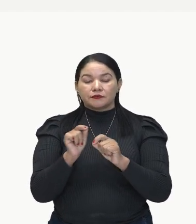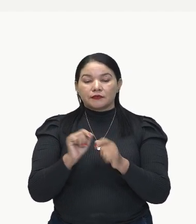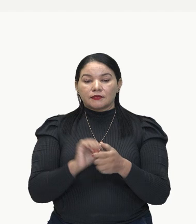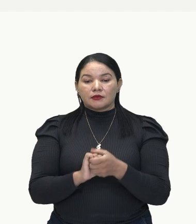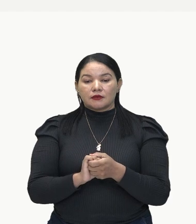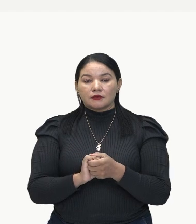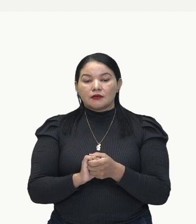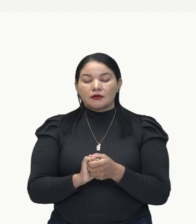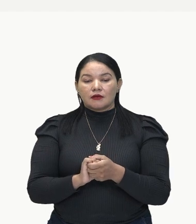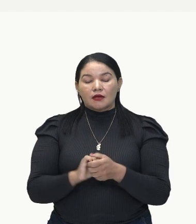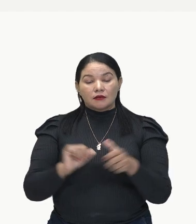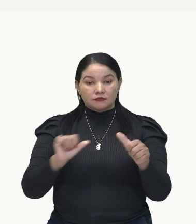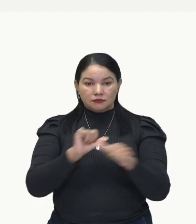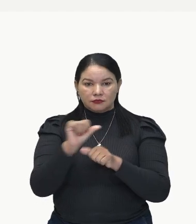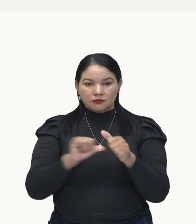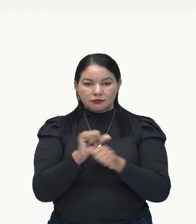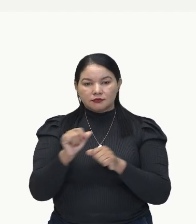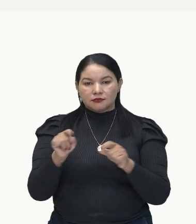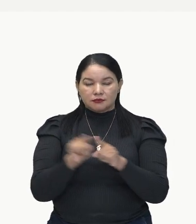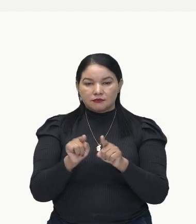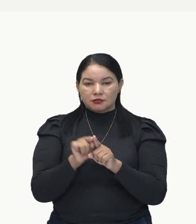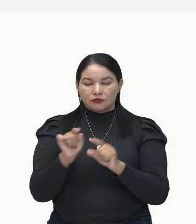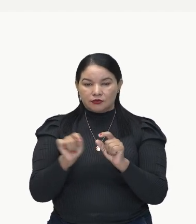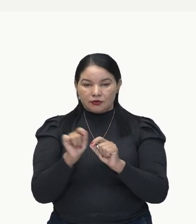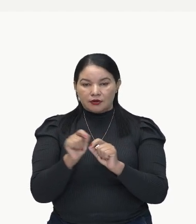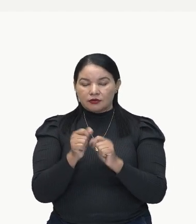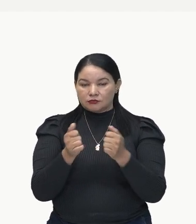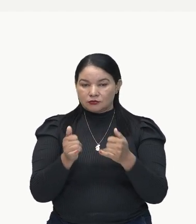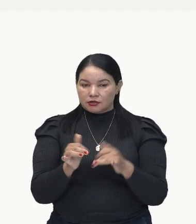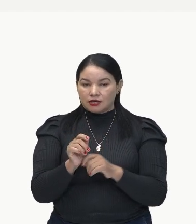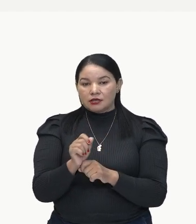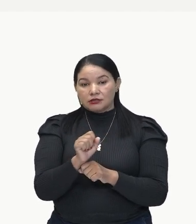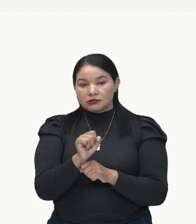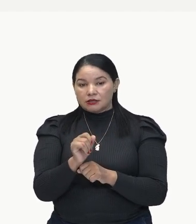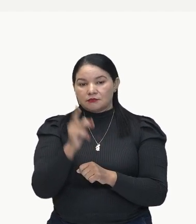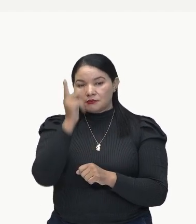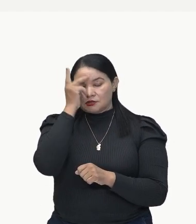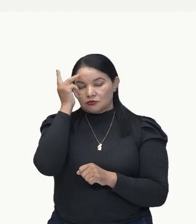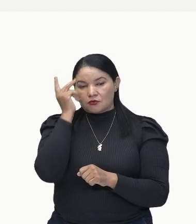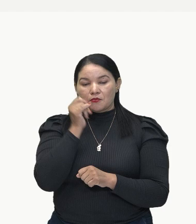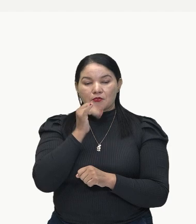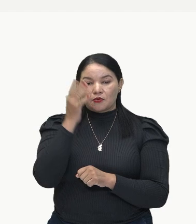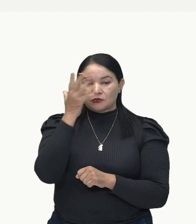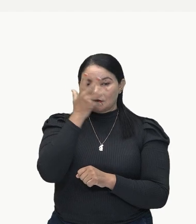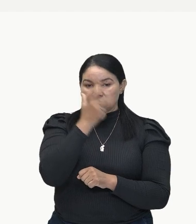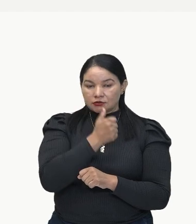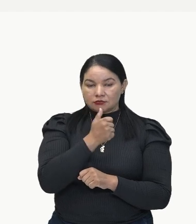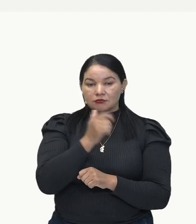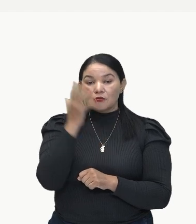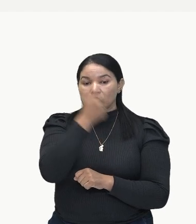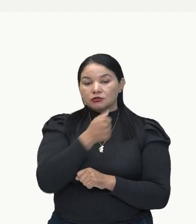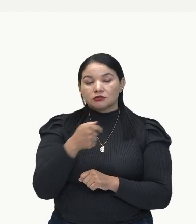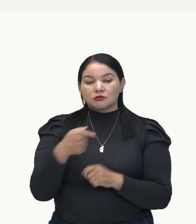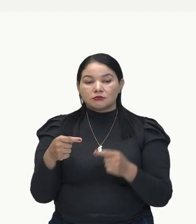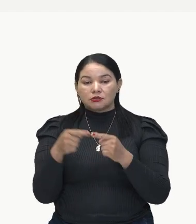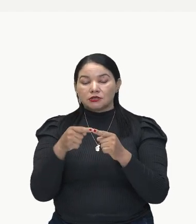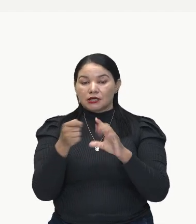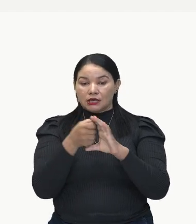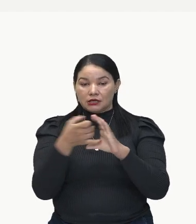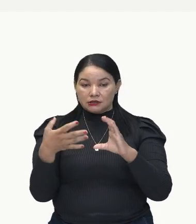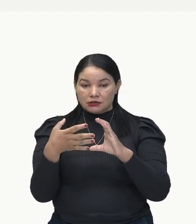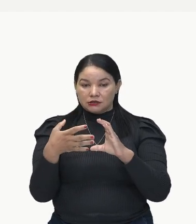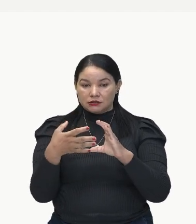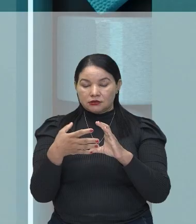invés de modificar. Nesse caso, eu não estaria dizendo, por exemplo, que alguém é bonito. Bonito é uma característica, ele é bonito, ela é